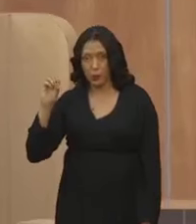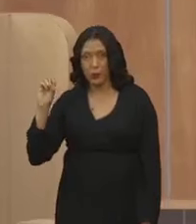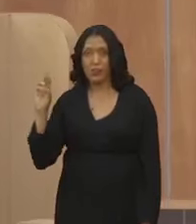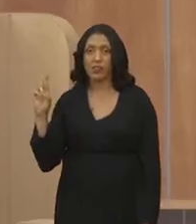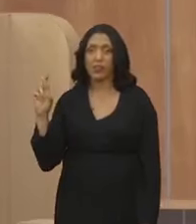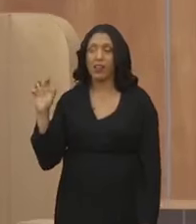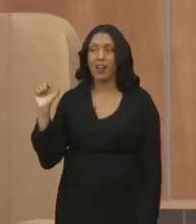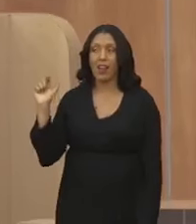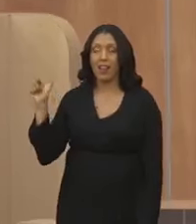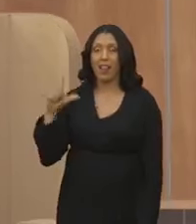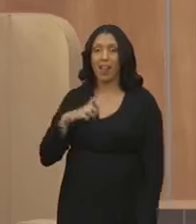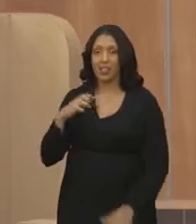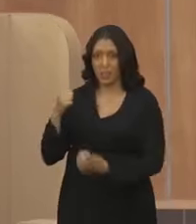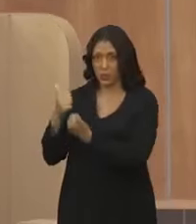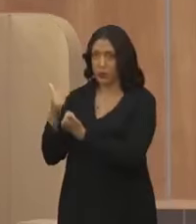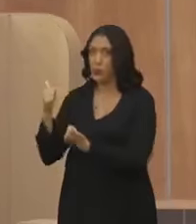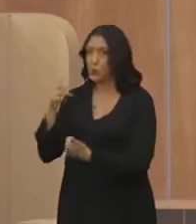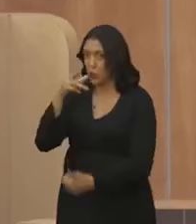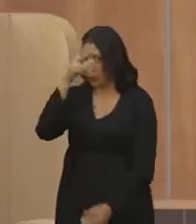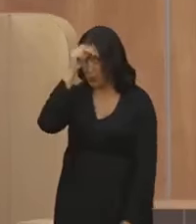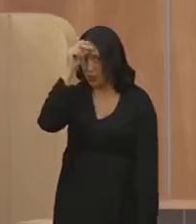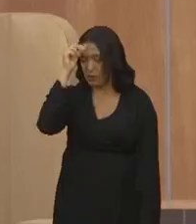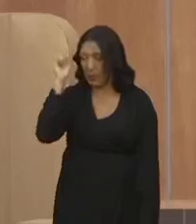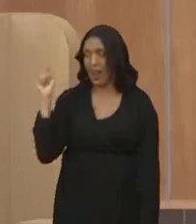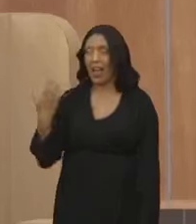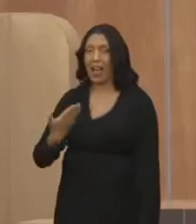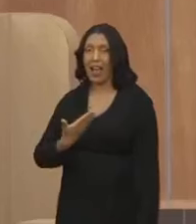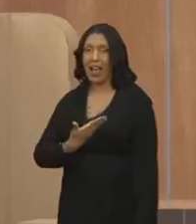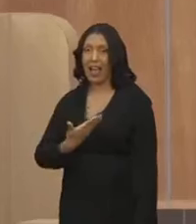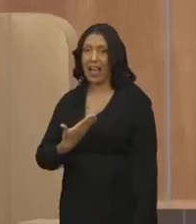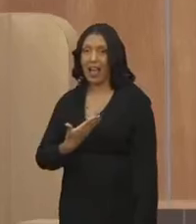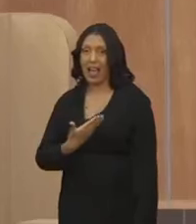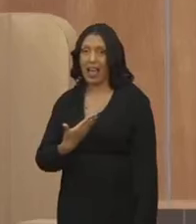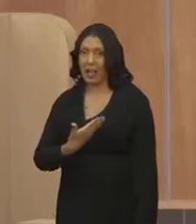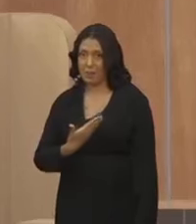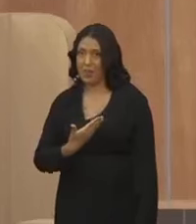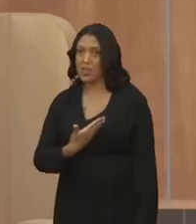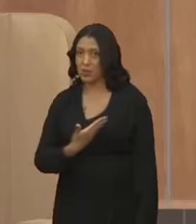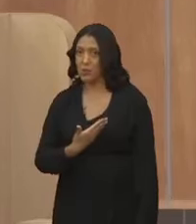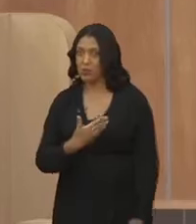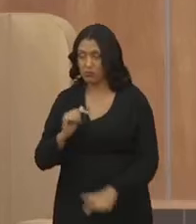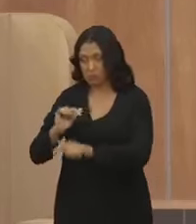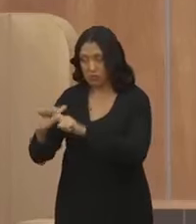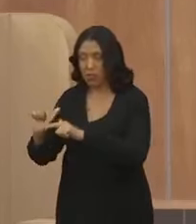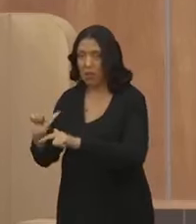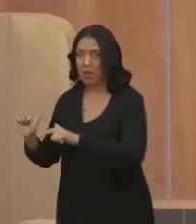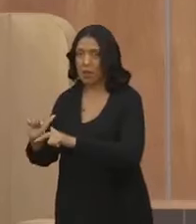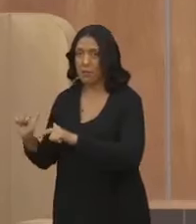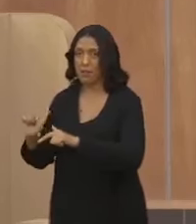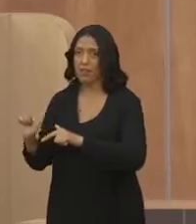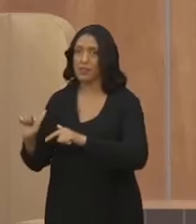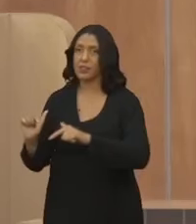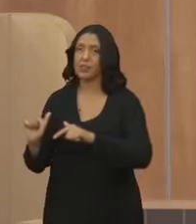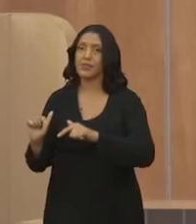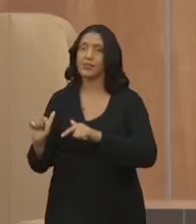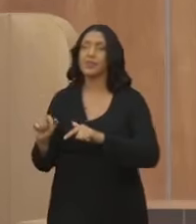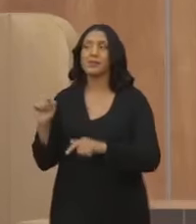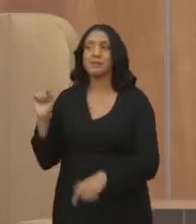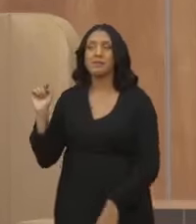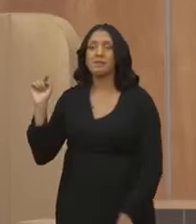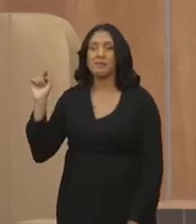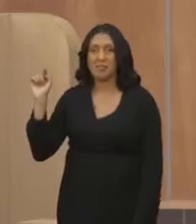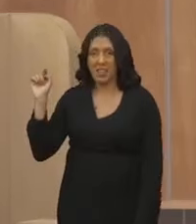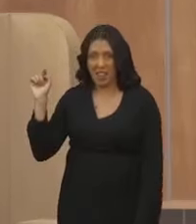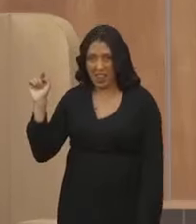o Israel, meu amigo, mesmo não tendo muita estrutura, mas quem seria esse vereador